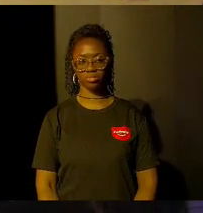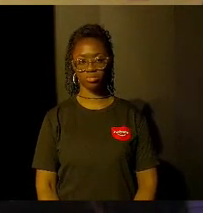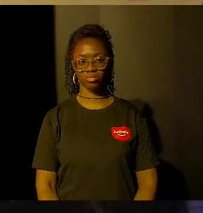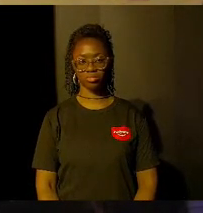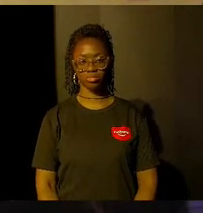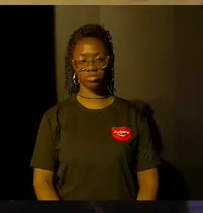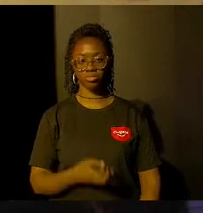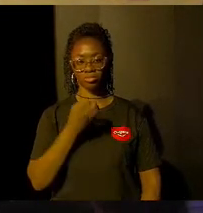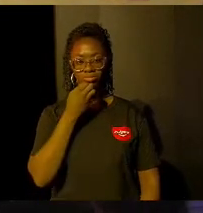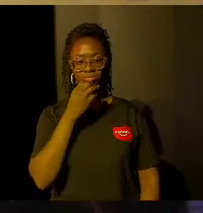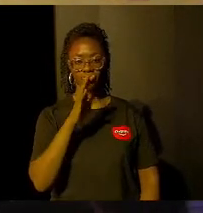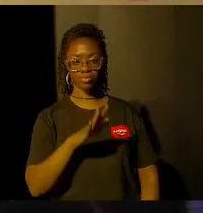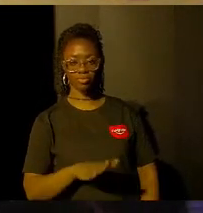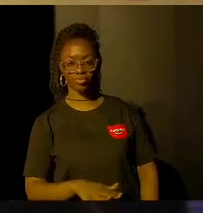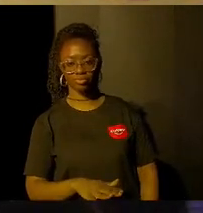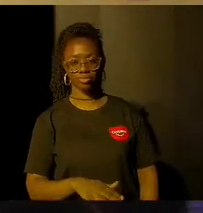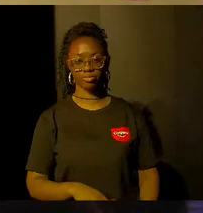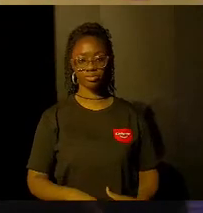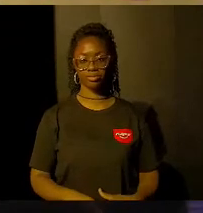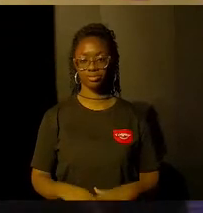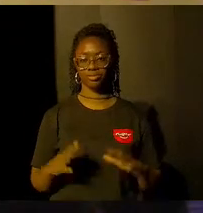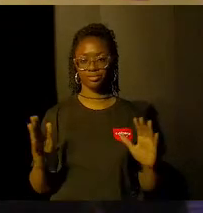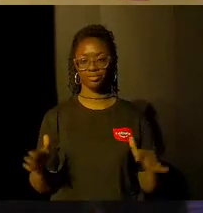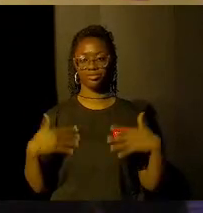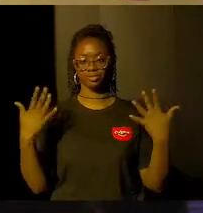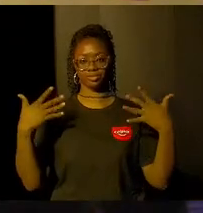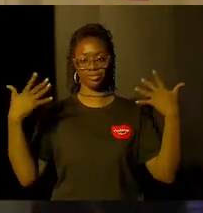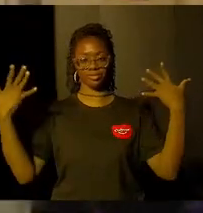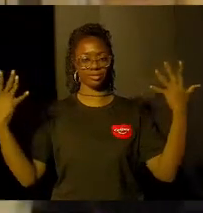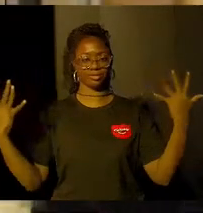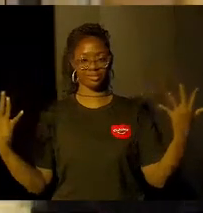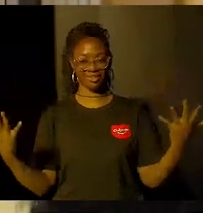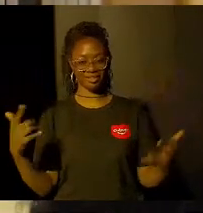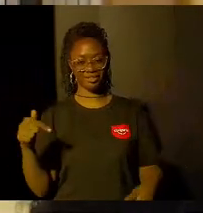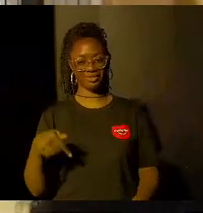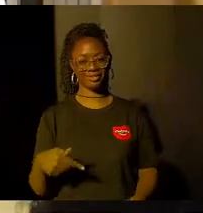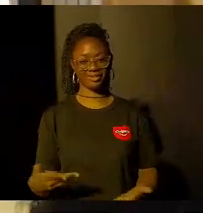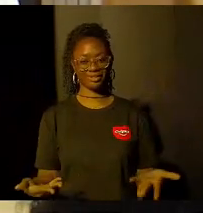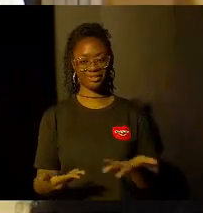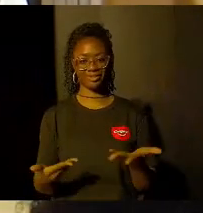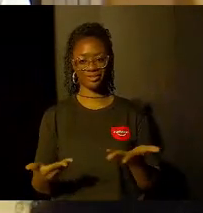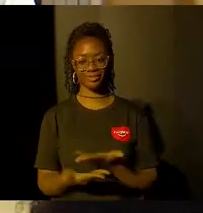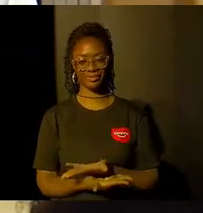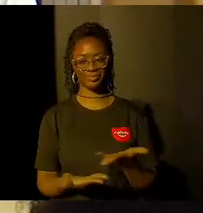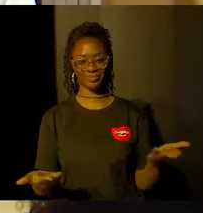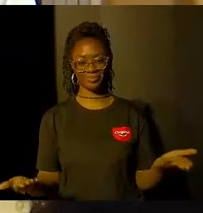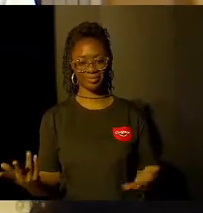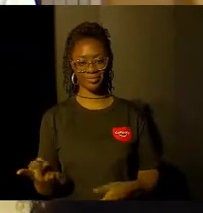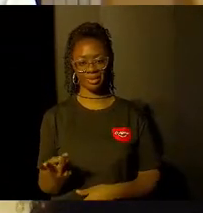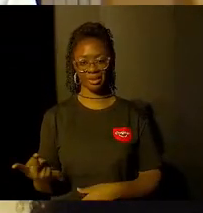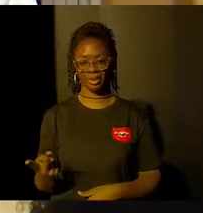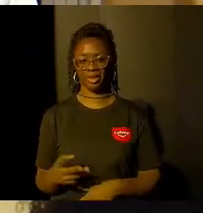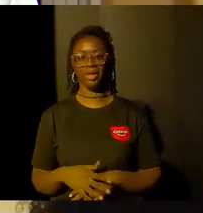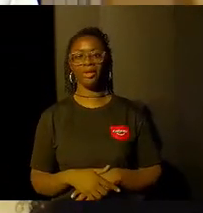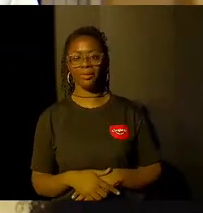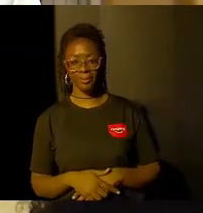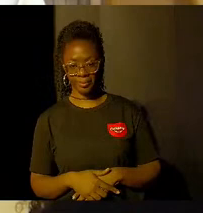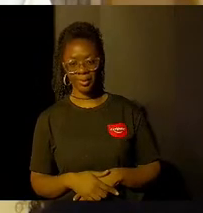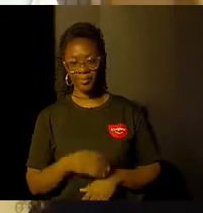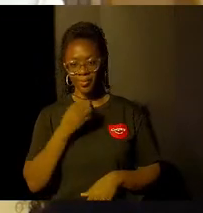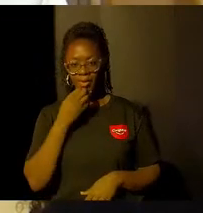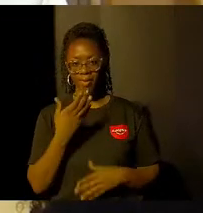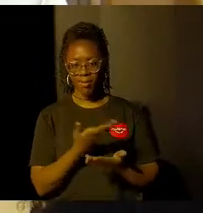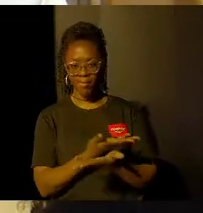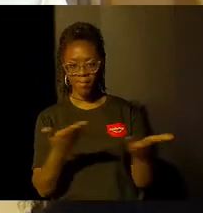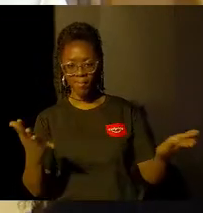Boa tarde é uma alegria enorme tá aqui com vocês duas stephanieri tá aqui com vocês